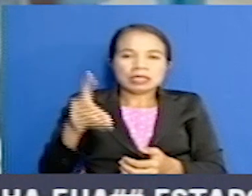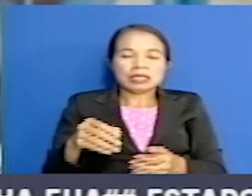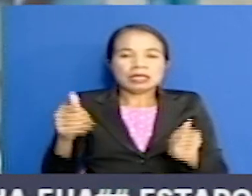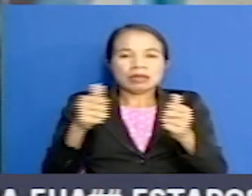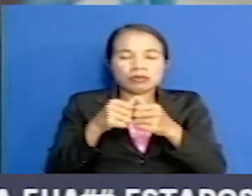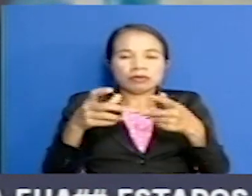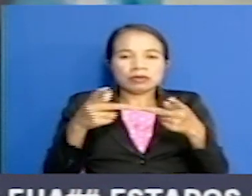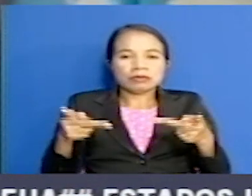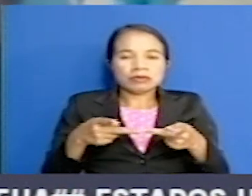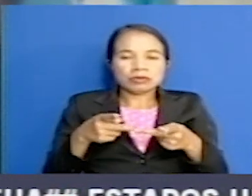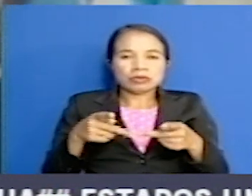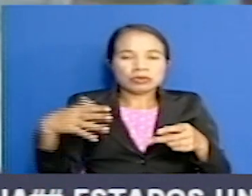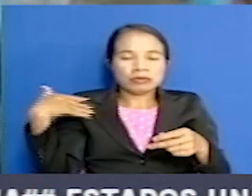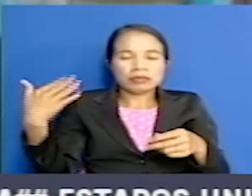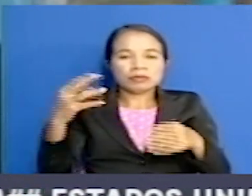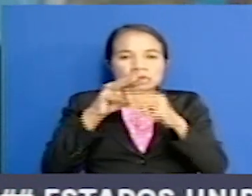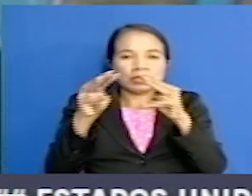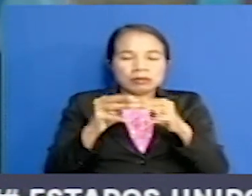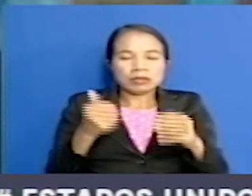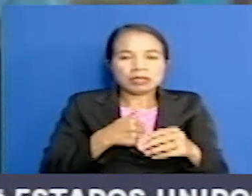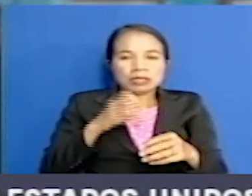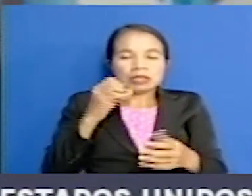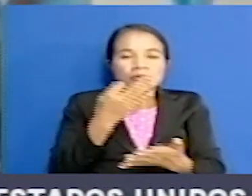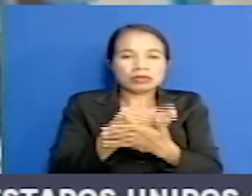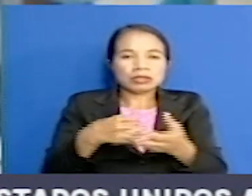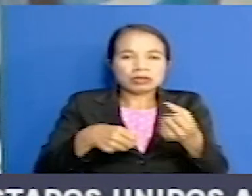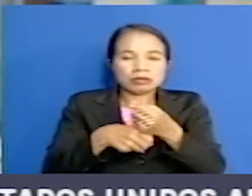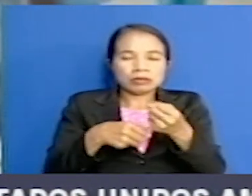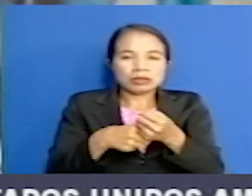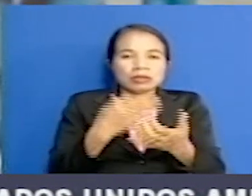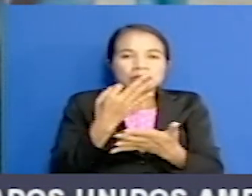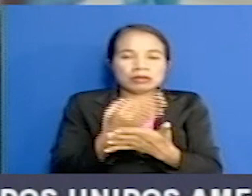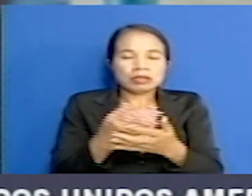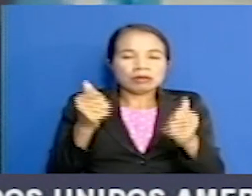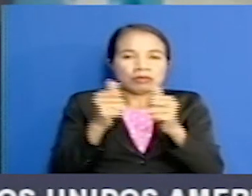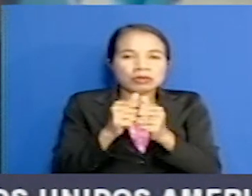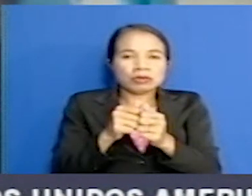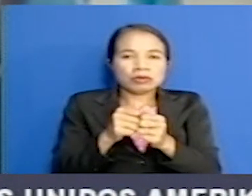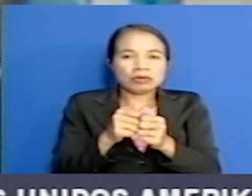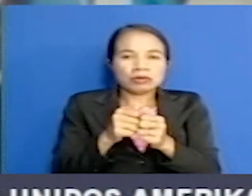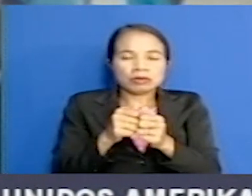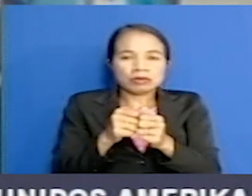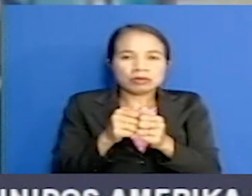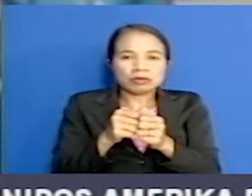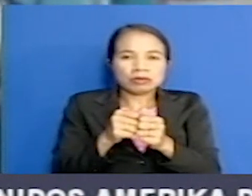Ainaro. Total orçamento nebe foi apoio ba atividade desportivo ne, Hamutu dólar